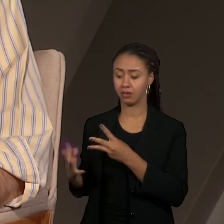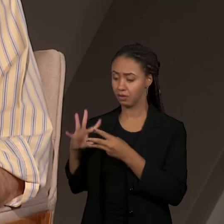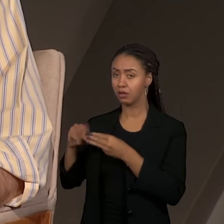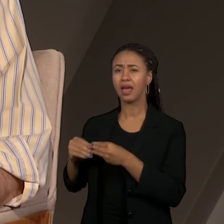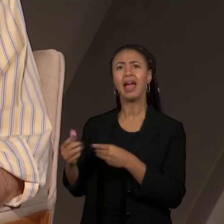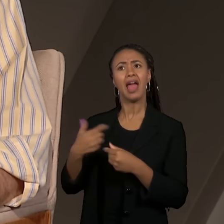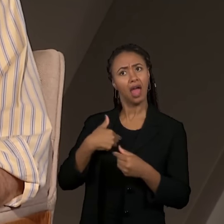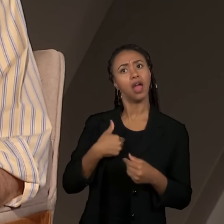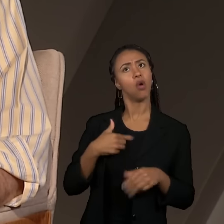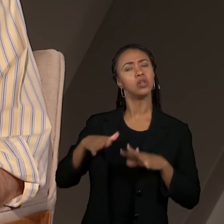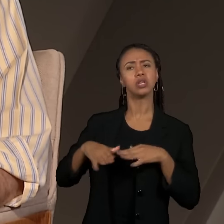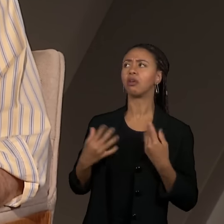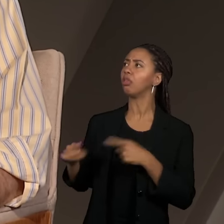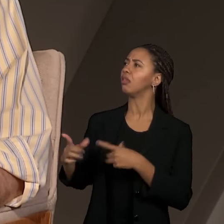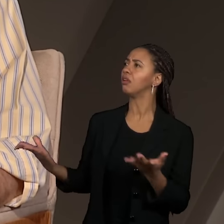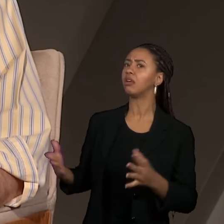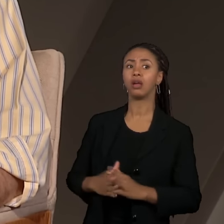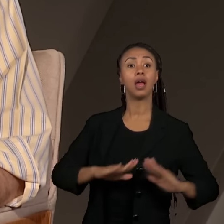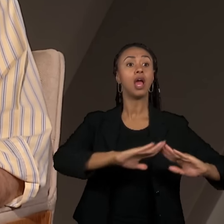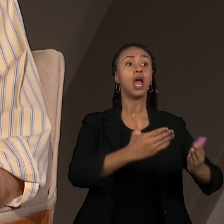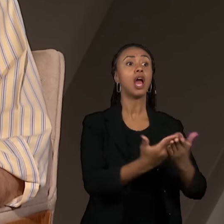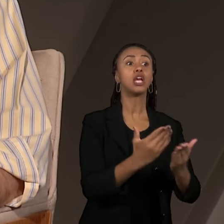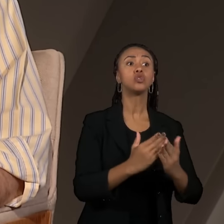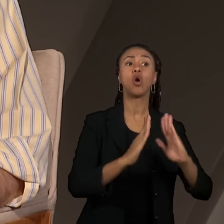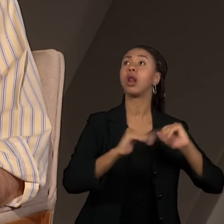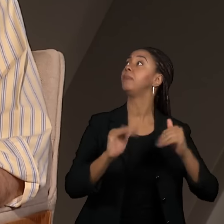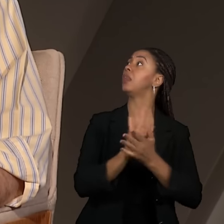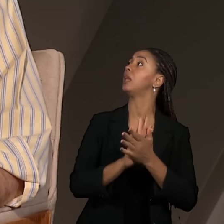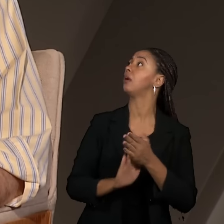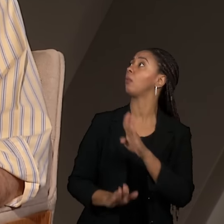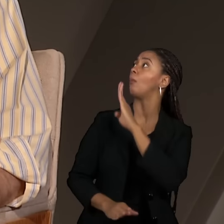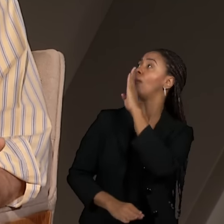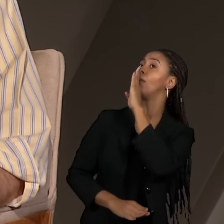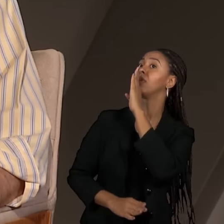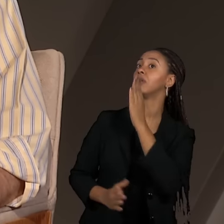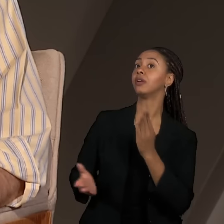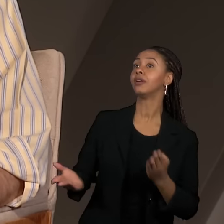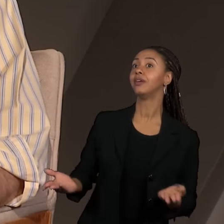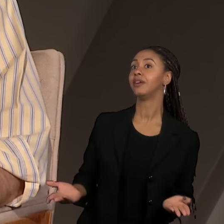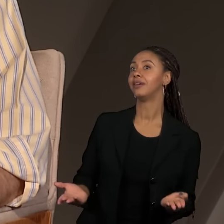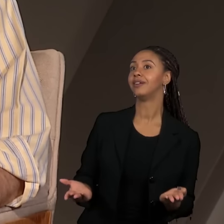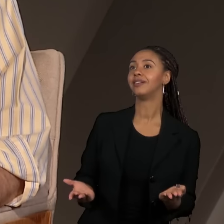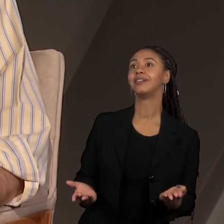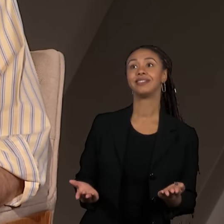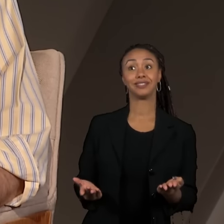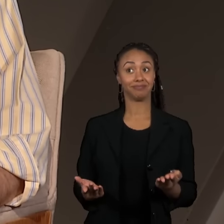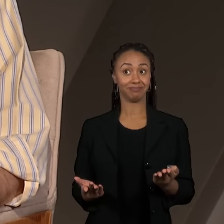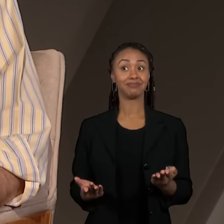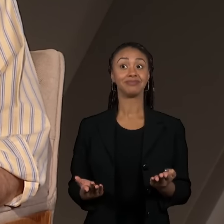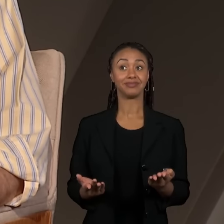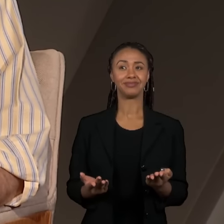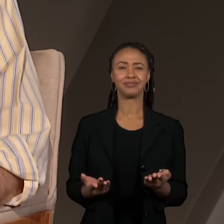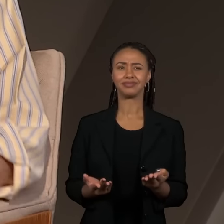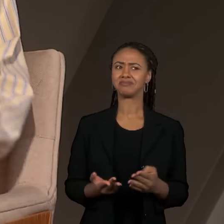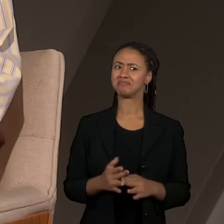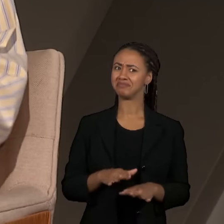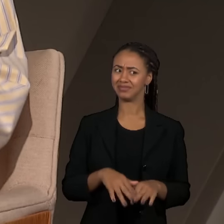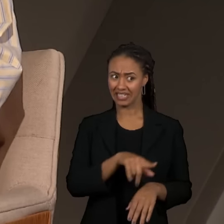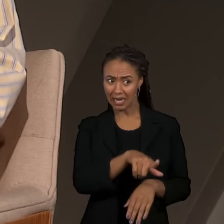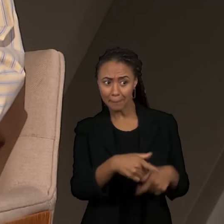brincava com eles a escola nunca pediu nada né Será que esse povo não precisa de